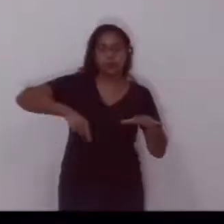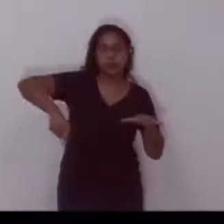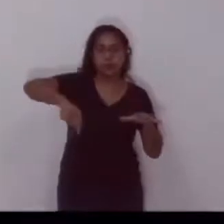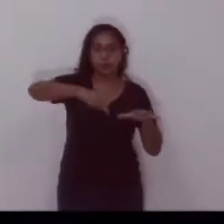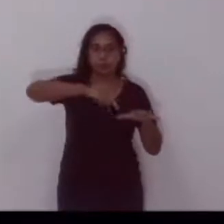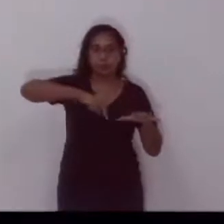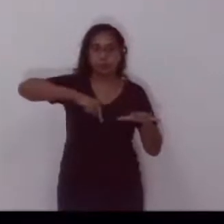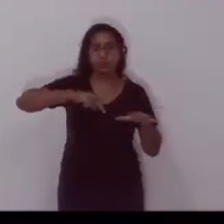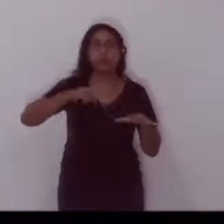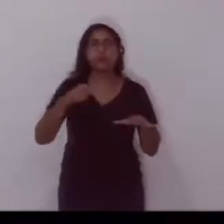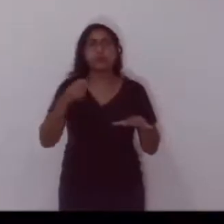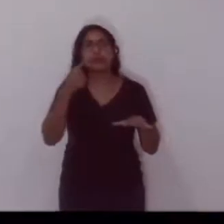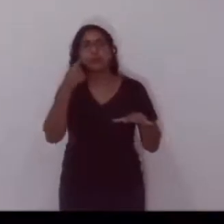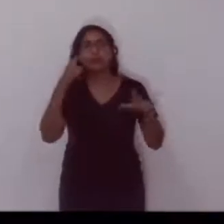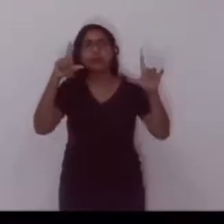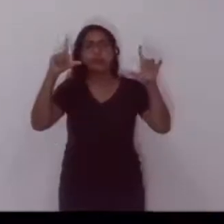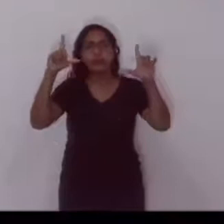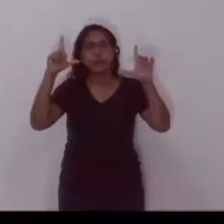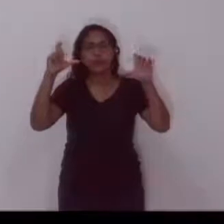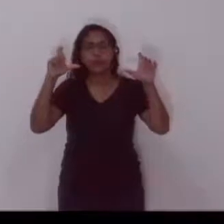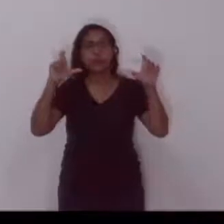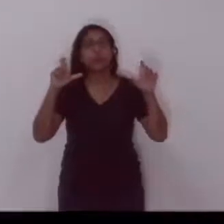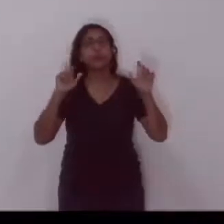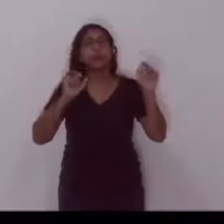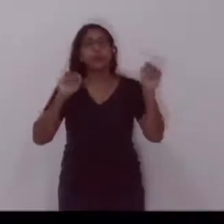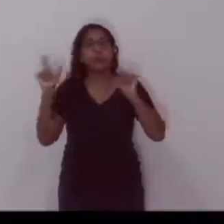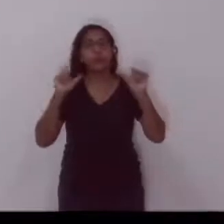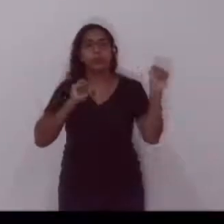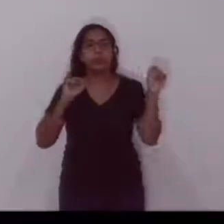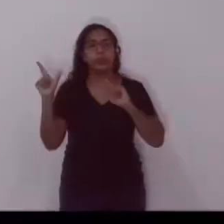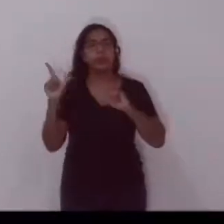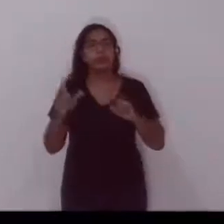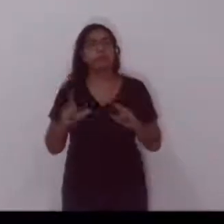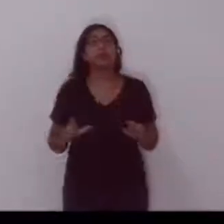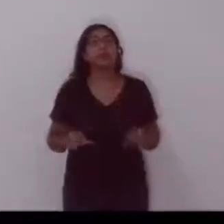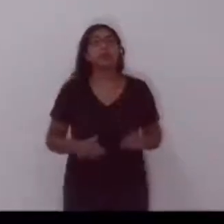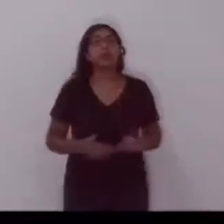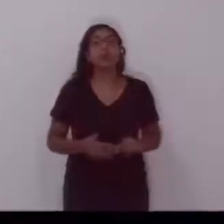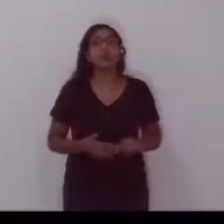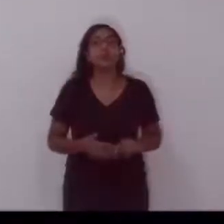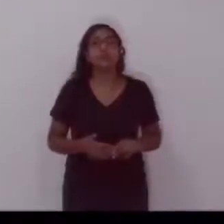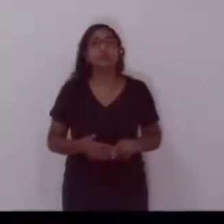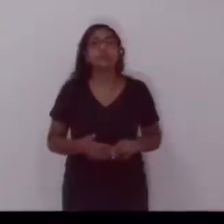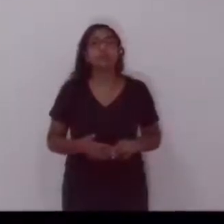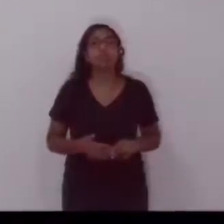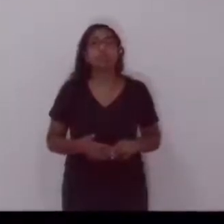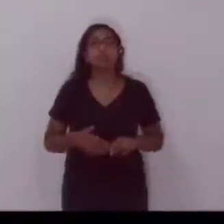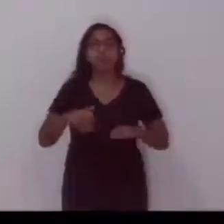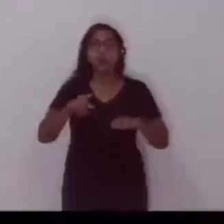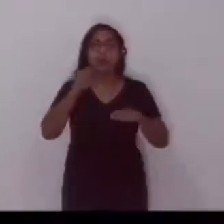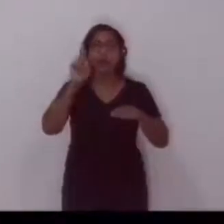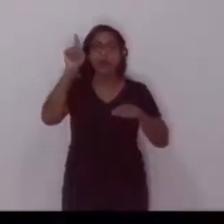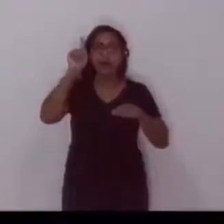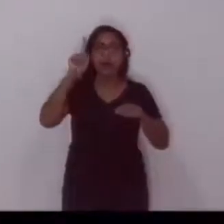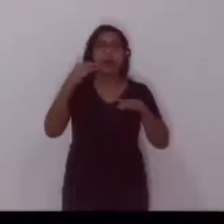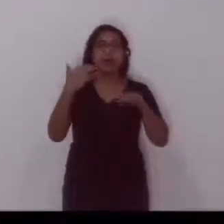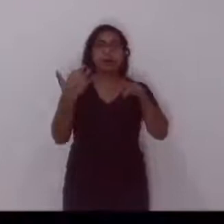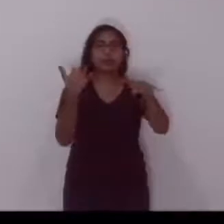frente. Pode passar a tabela também, depois a gente volta, e pode colocar o acidente. Ali na Estrada da Capela,